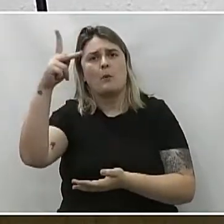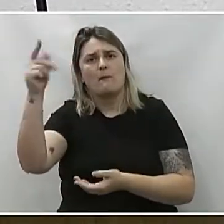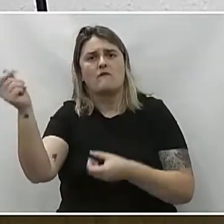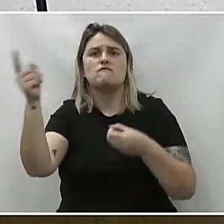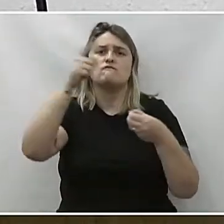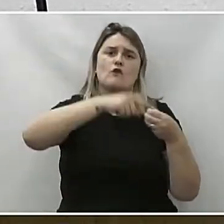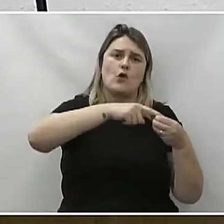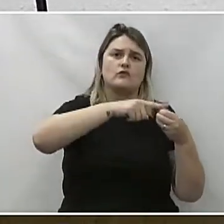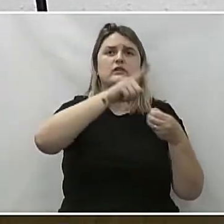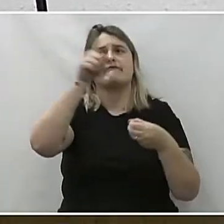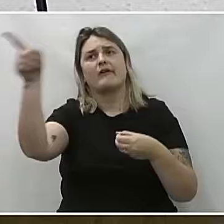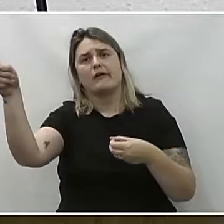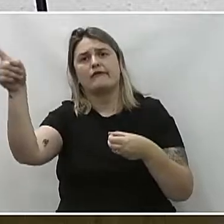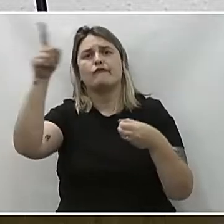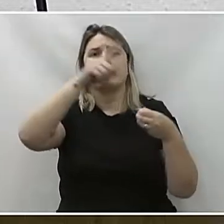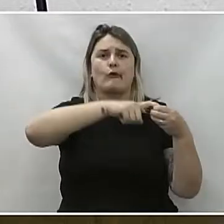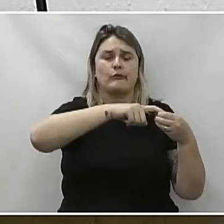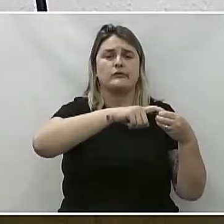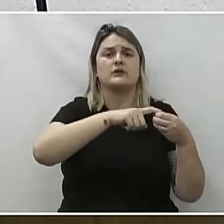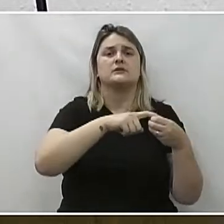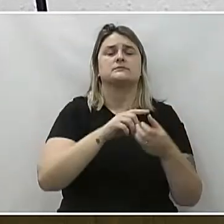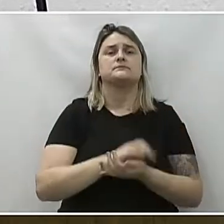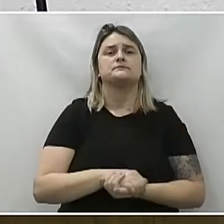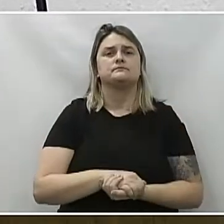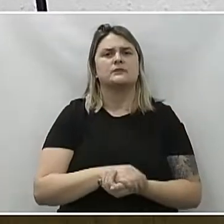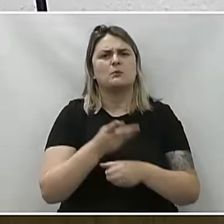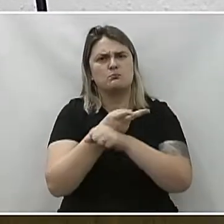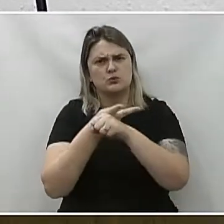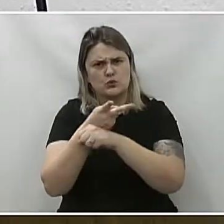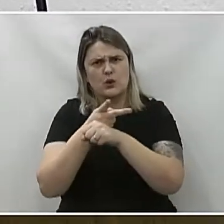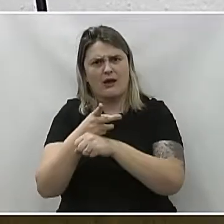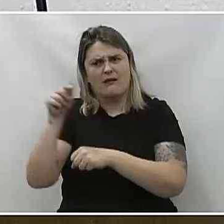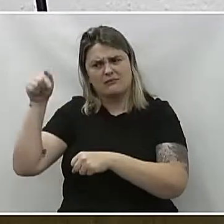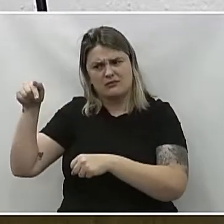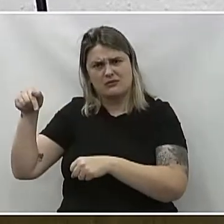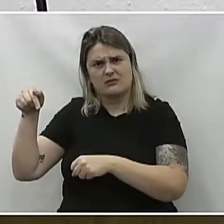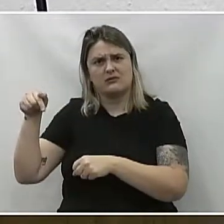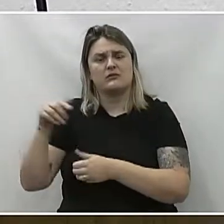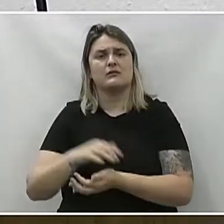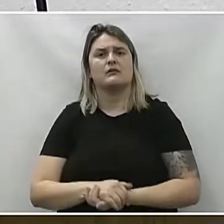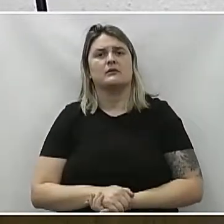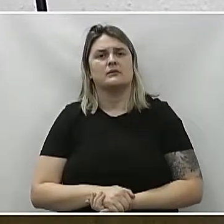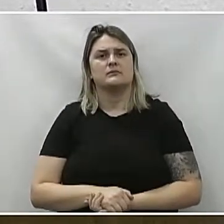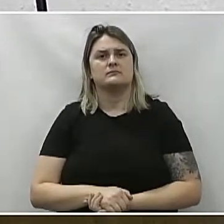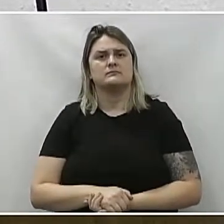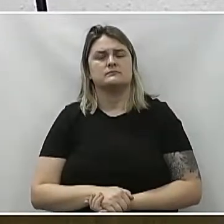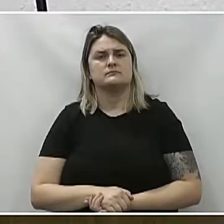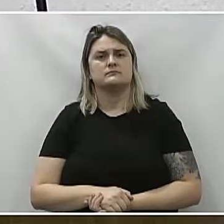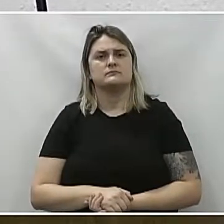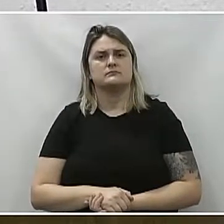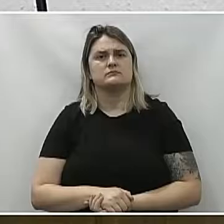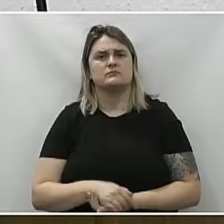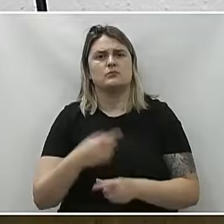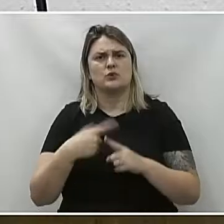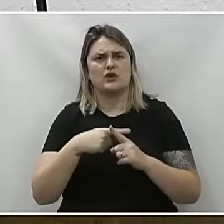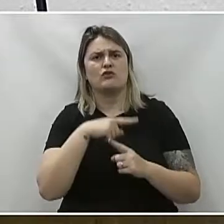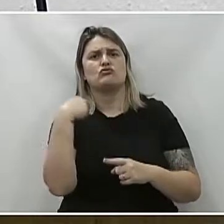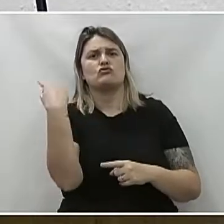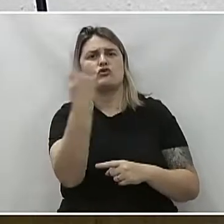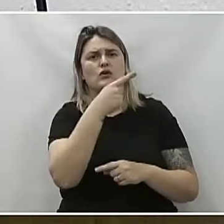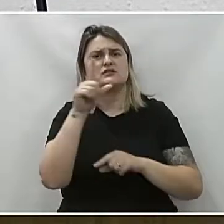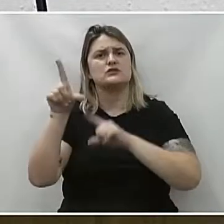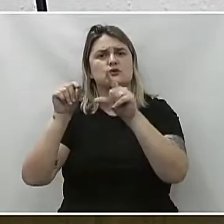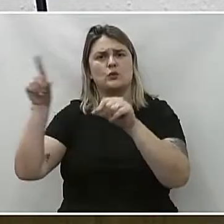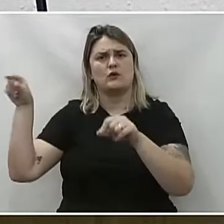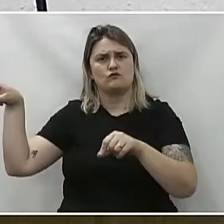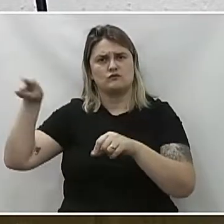casa, vai para o posto, volta para casa, vai para o posto, procure os vereadores daqui. Procure, porque fomos nós que colocamos